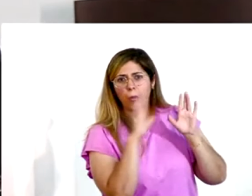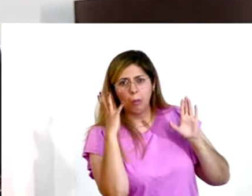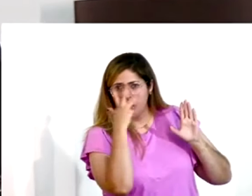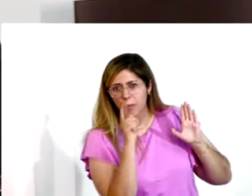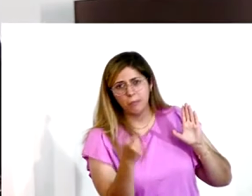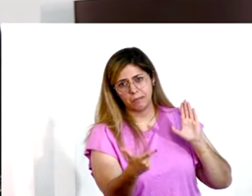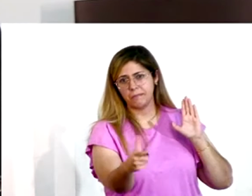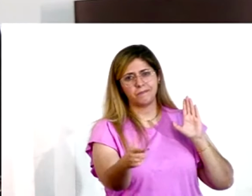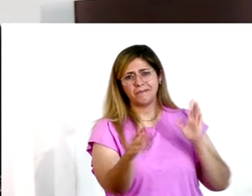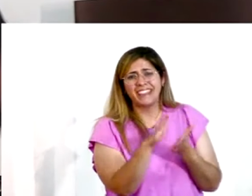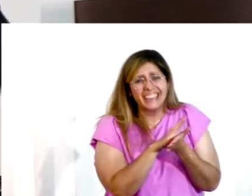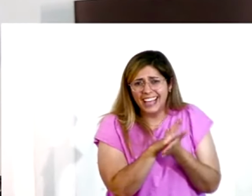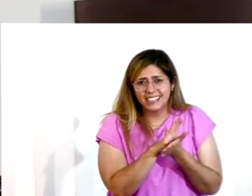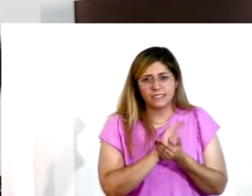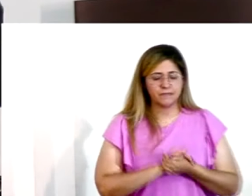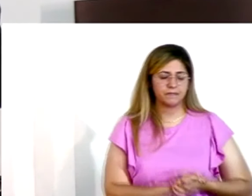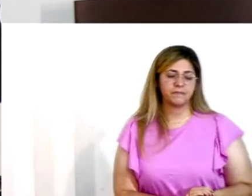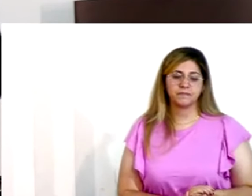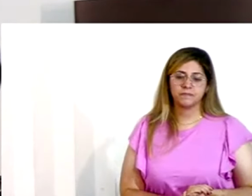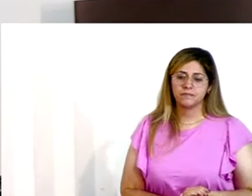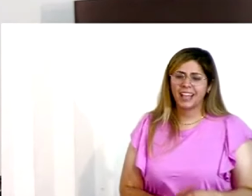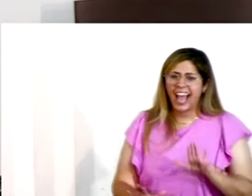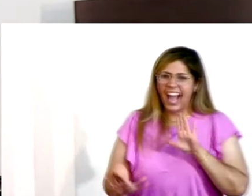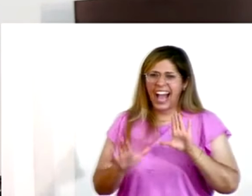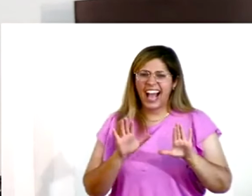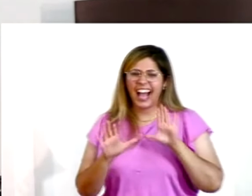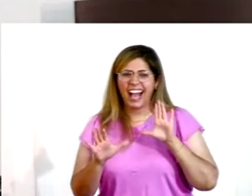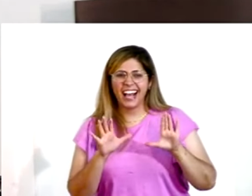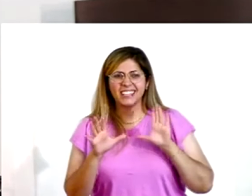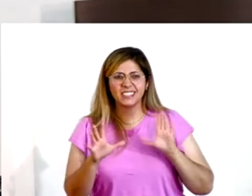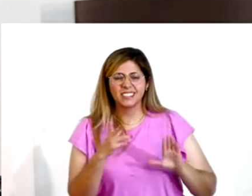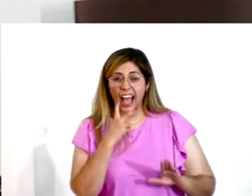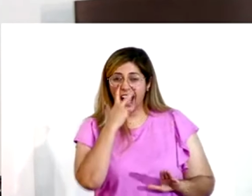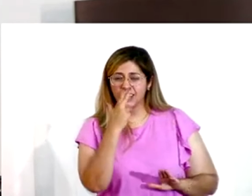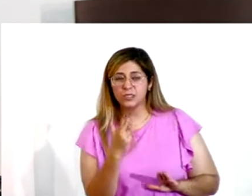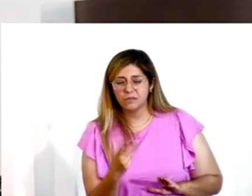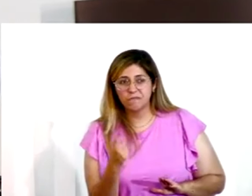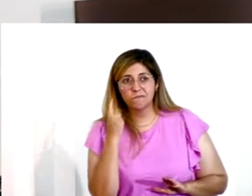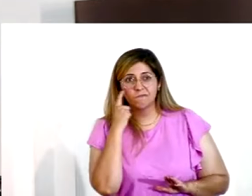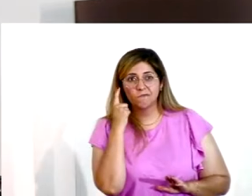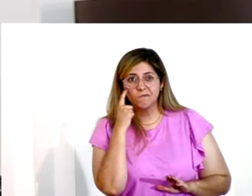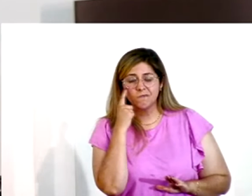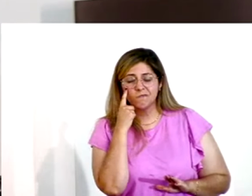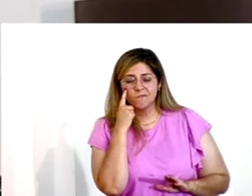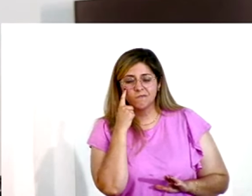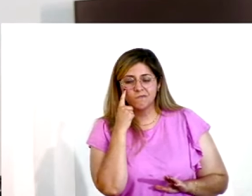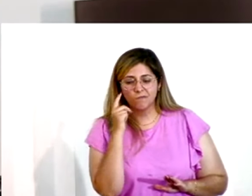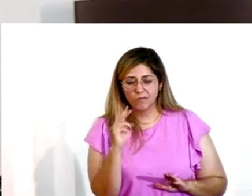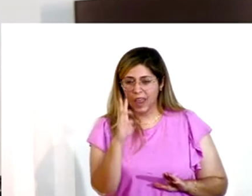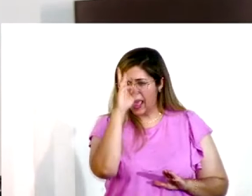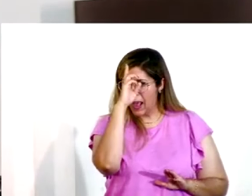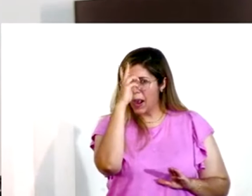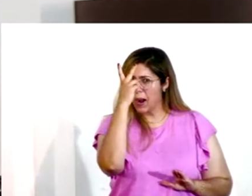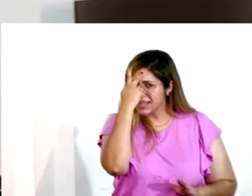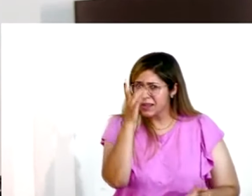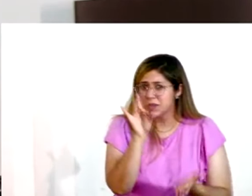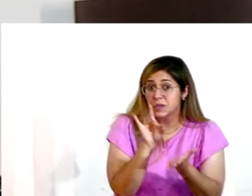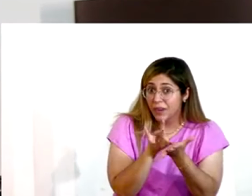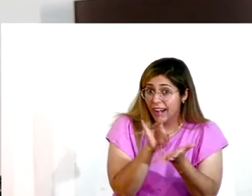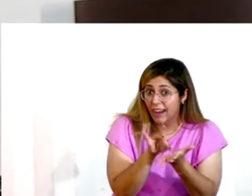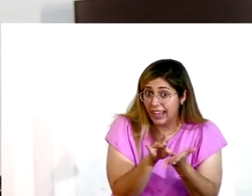nada. Por isso, de vez em quando, acho que não é demais a gente se perguntar, deixa eu ver aqui o que é uma